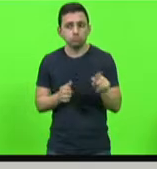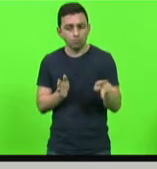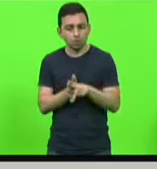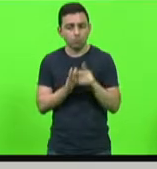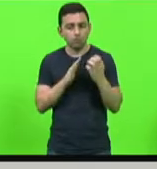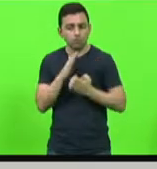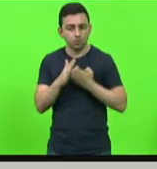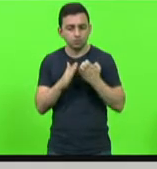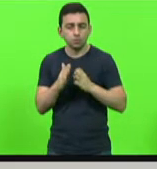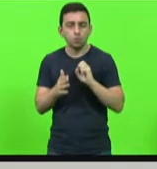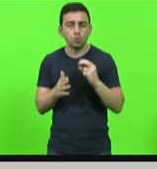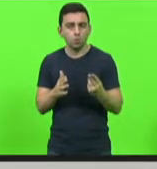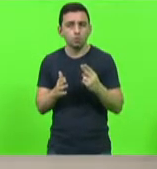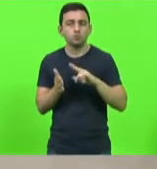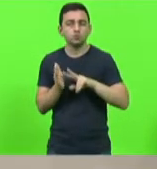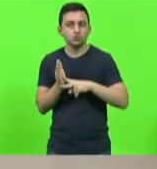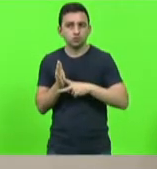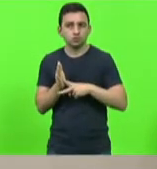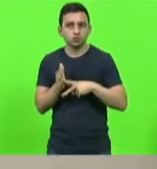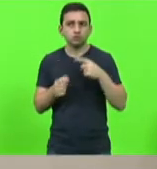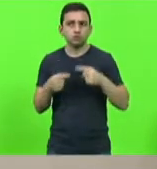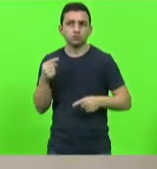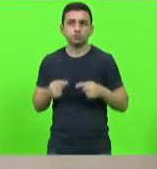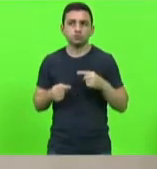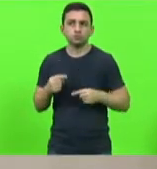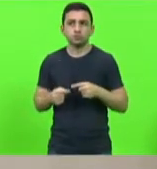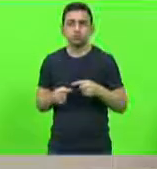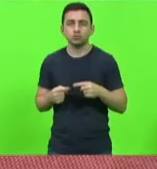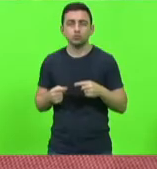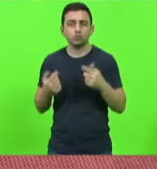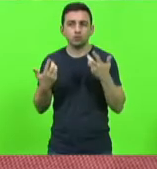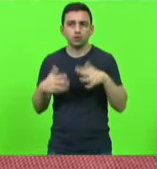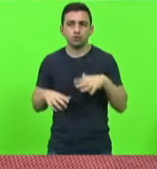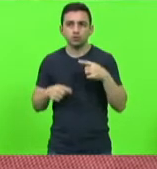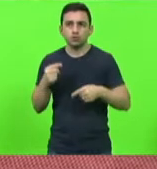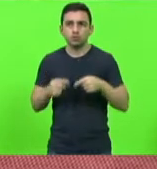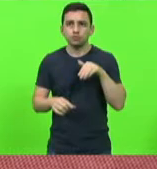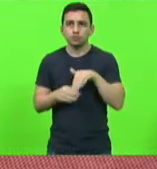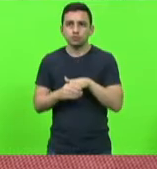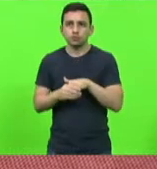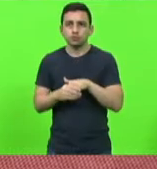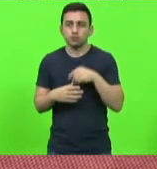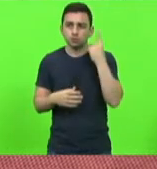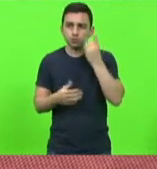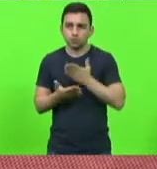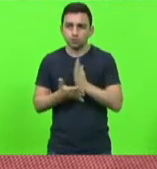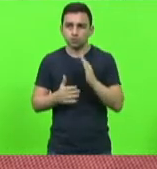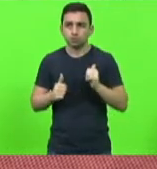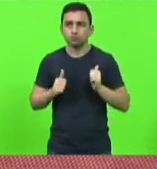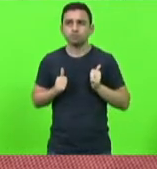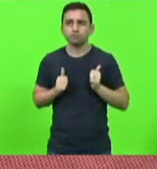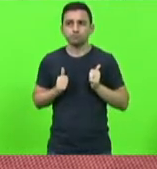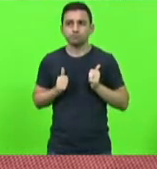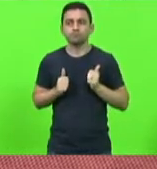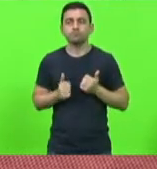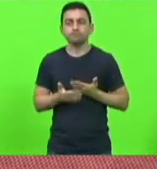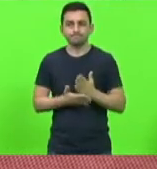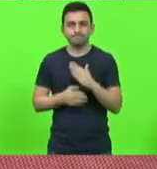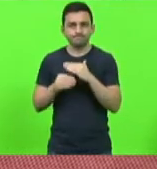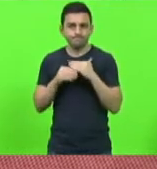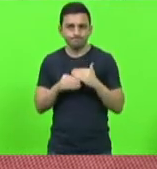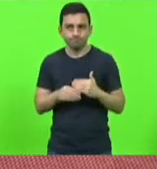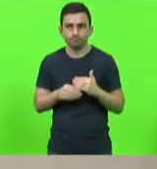empresa ou do sindicato. Em discussão. Não havendo quem queira discutir, em votação. Deputados que aprovam, permaneçam como se encontram. Aprovado